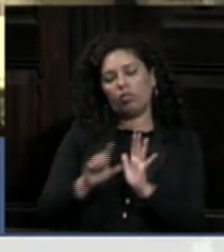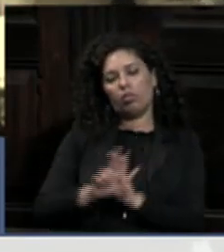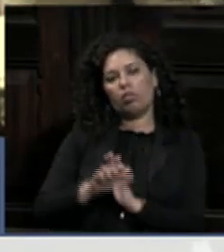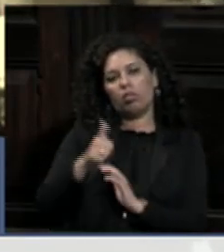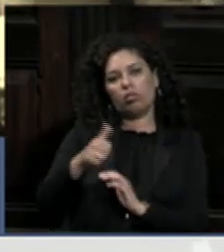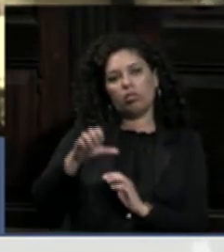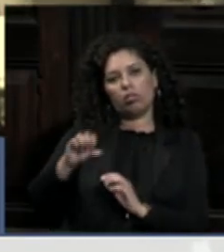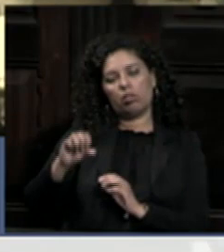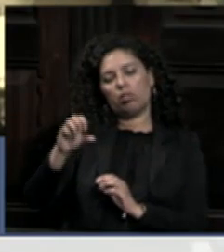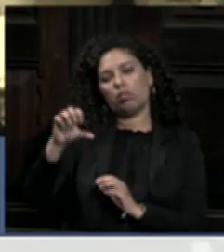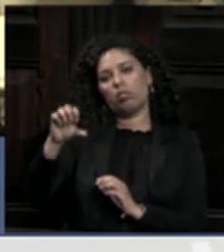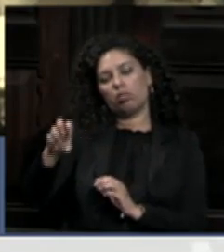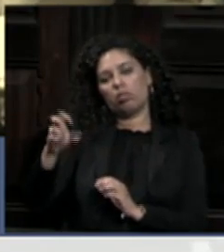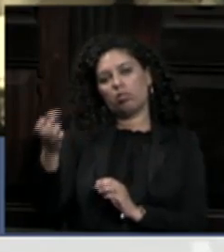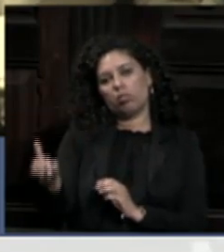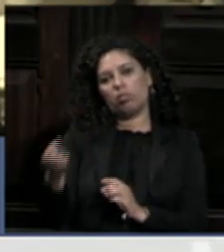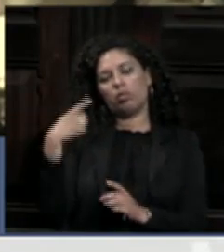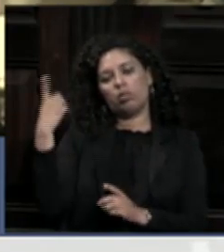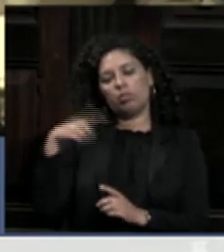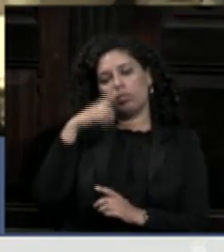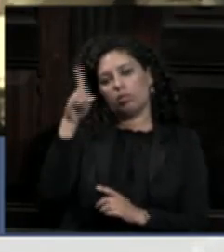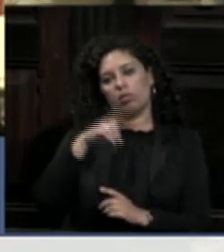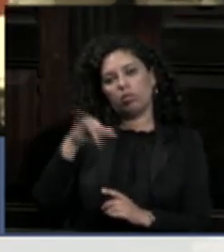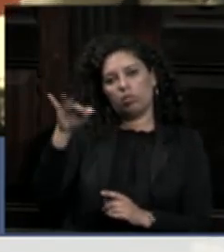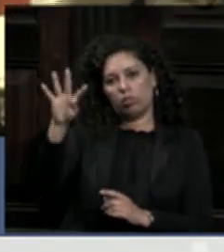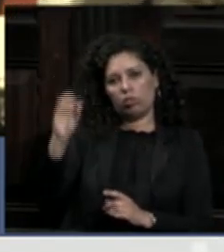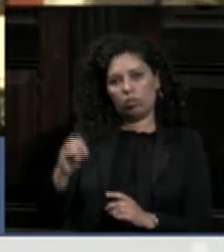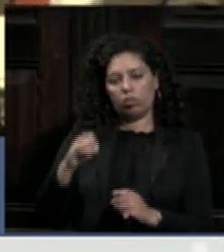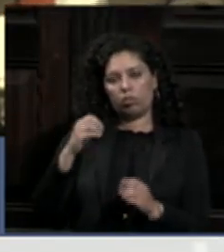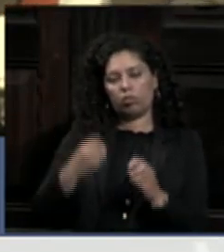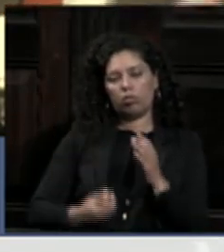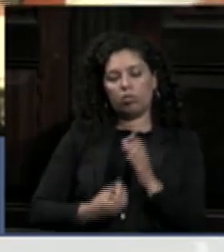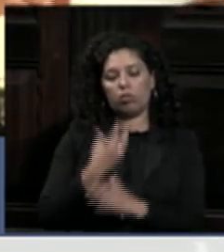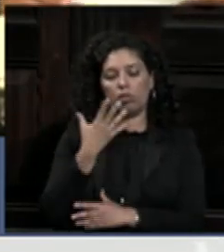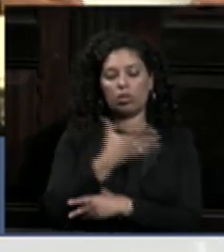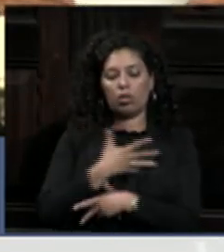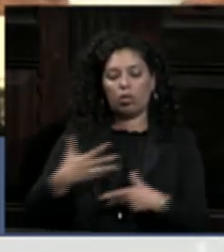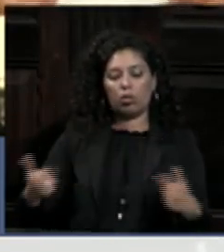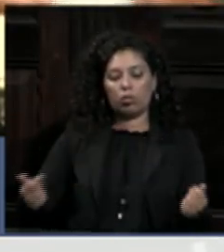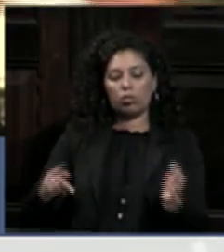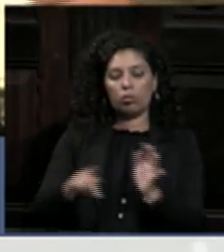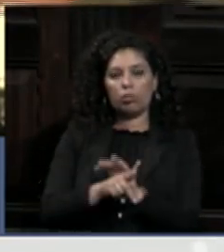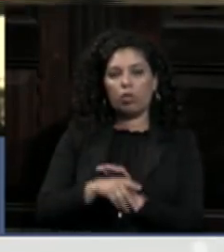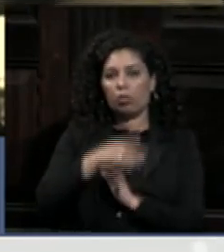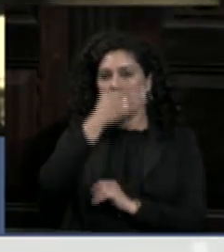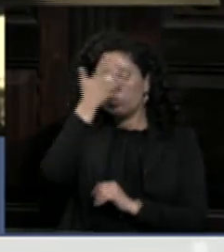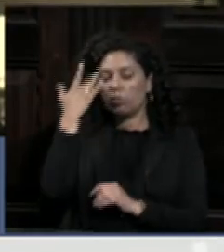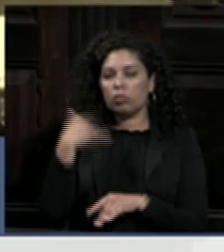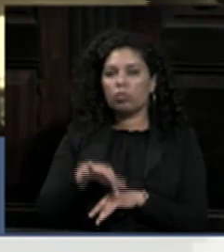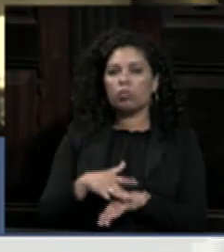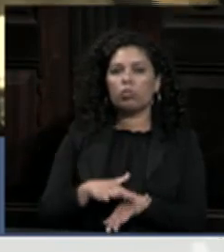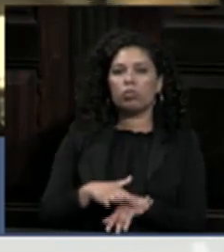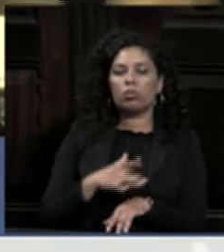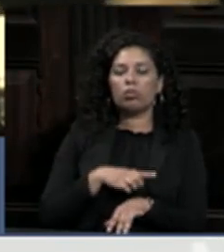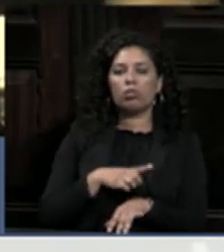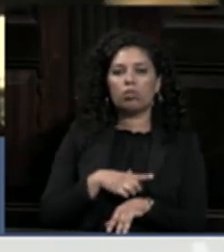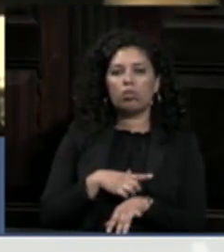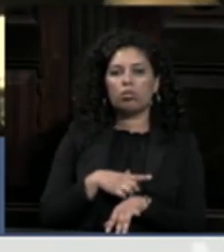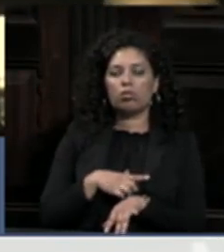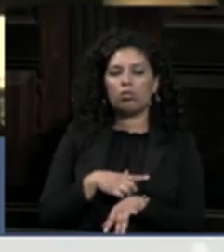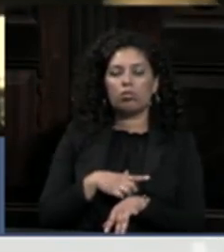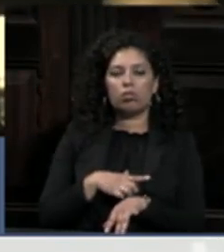16 tentados itu que cria a política estadual de proteção do direito da pessoa com síndrome do